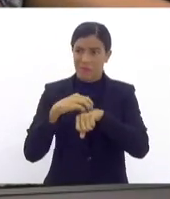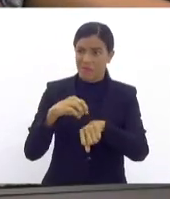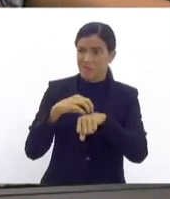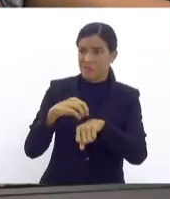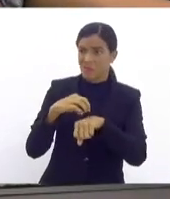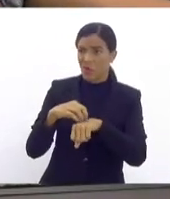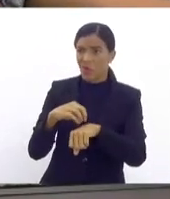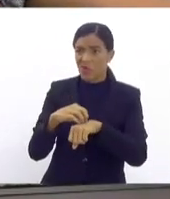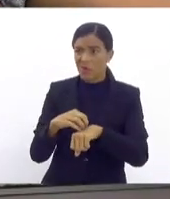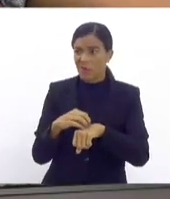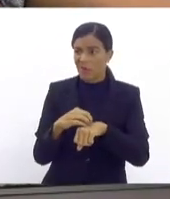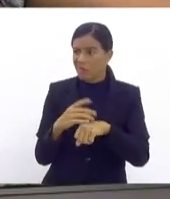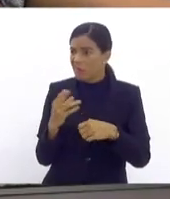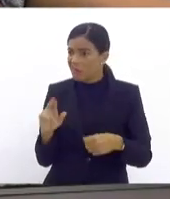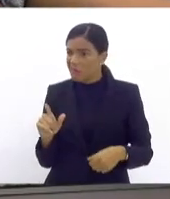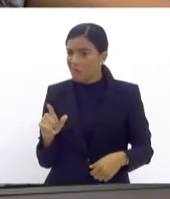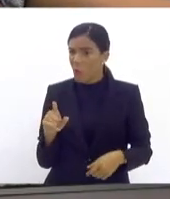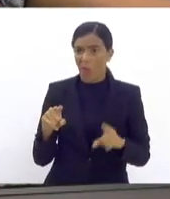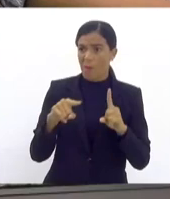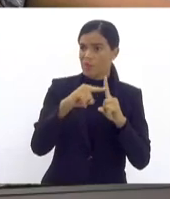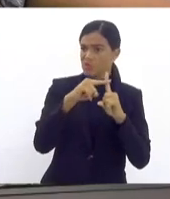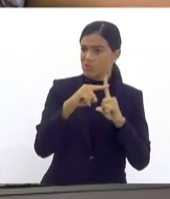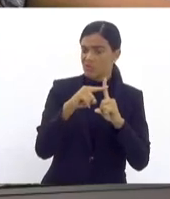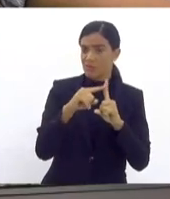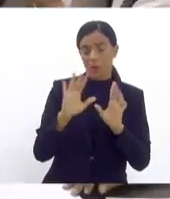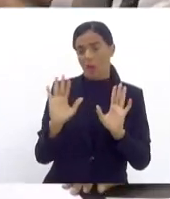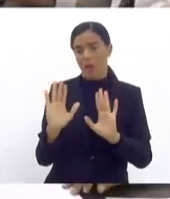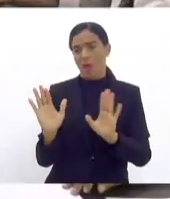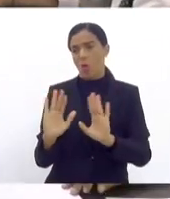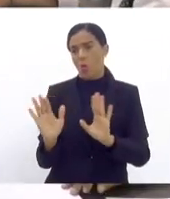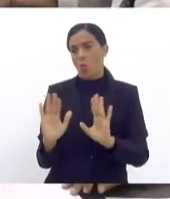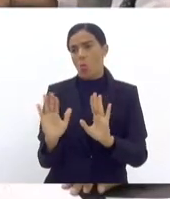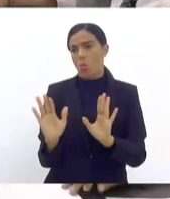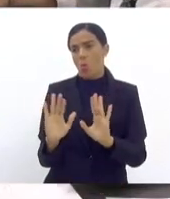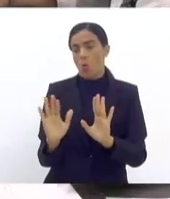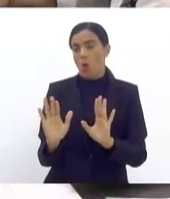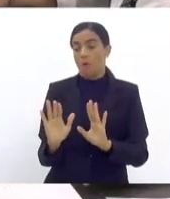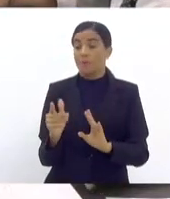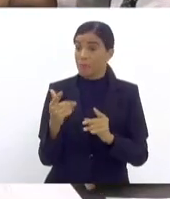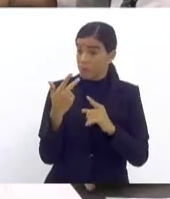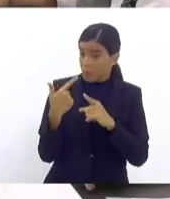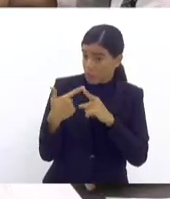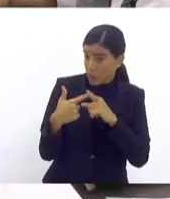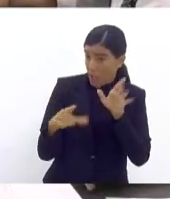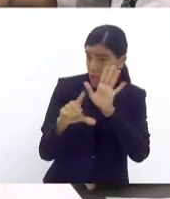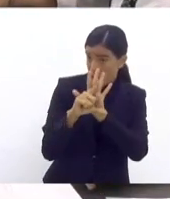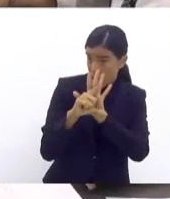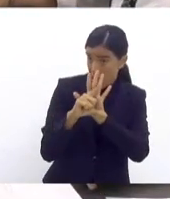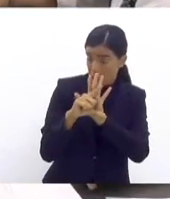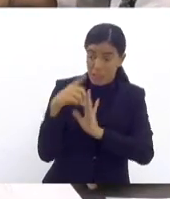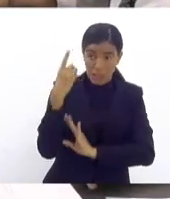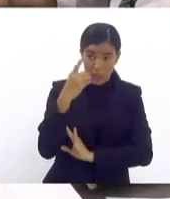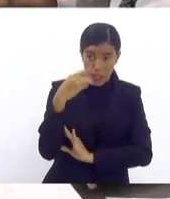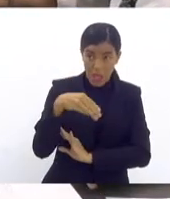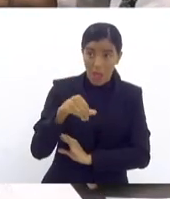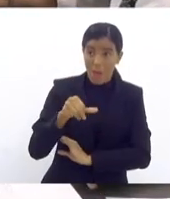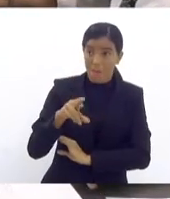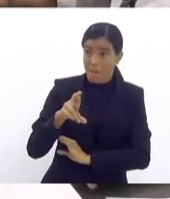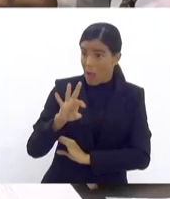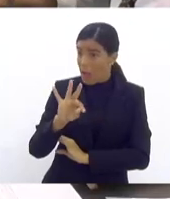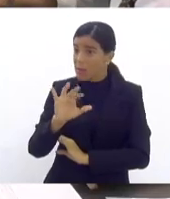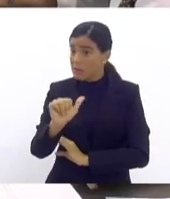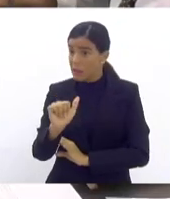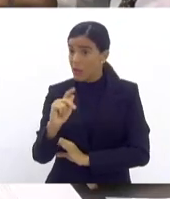seja menos impositivo... Mas eu não mencionei o transporte, não. Não, não, mas a lei da deputada Marta Rocha, ela